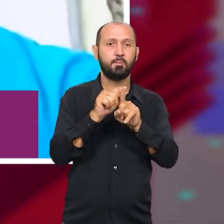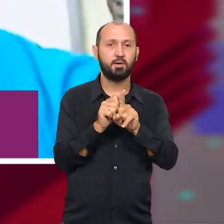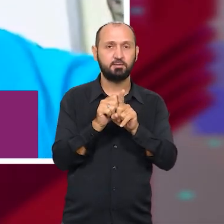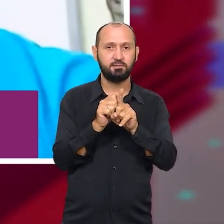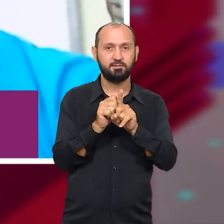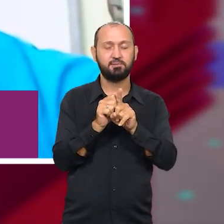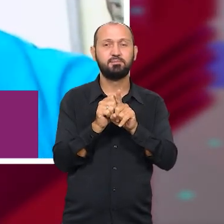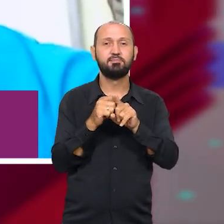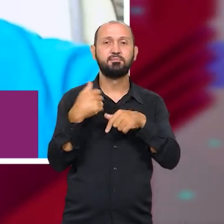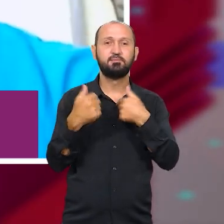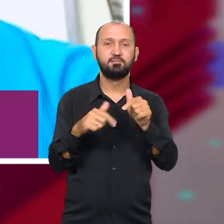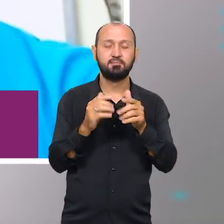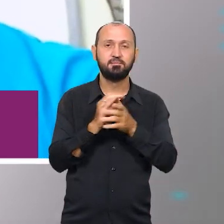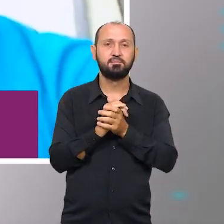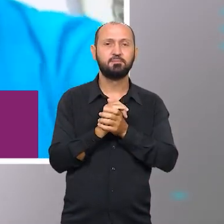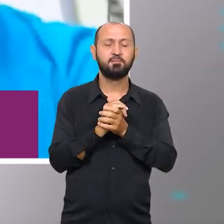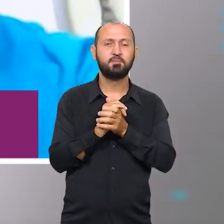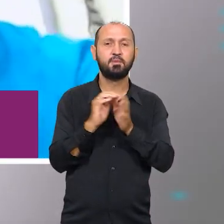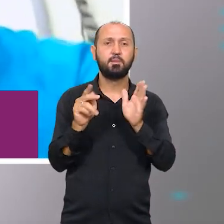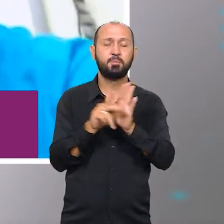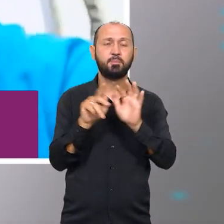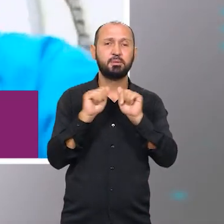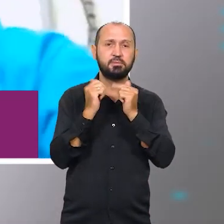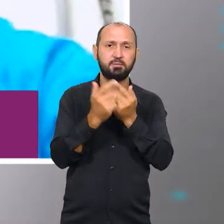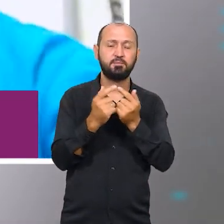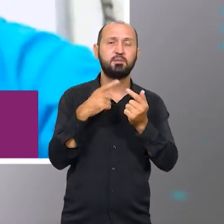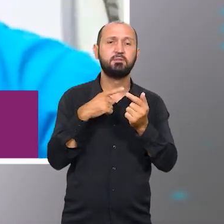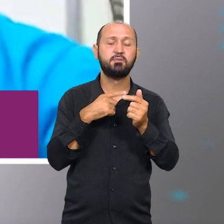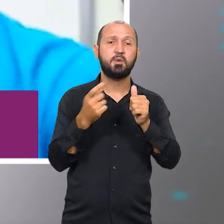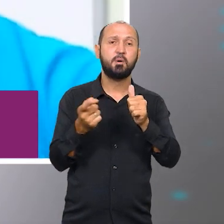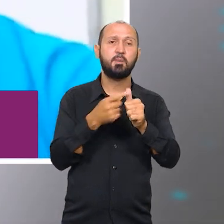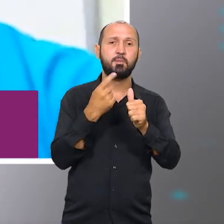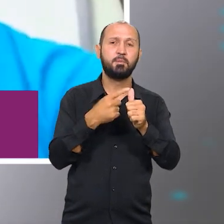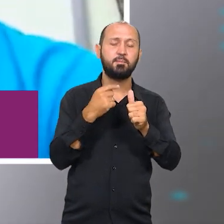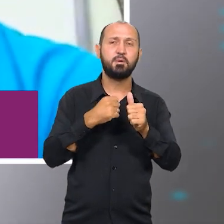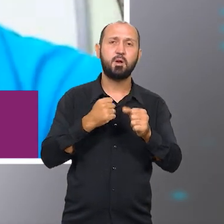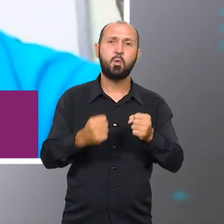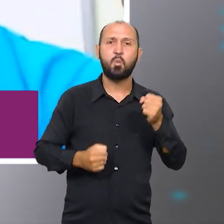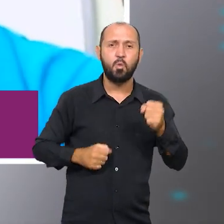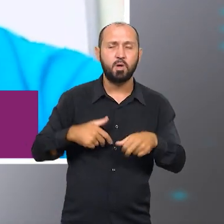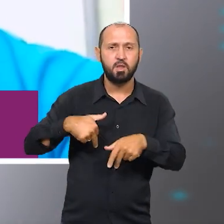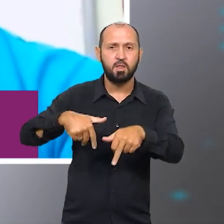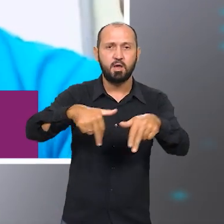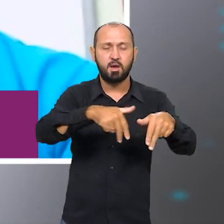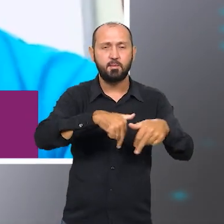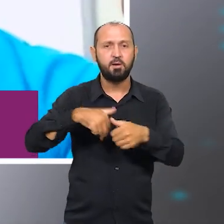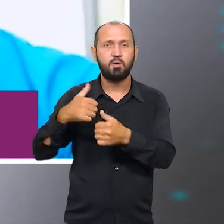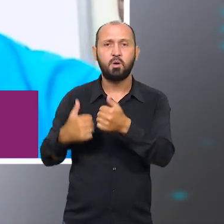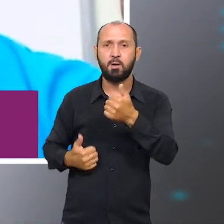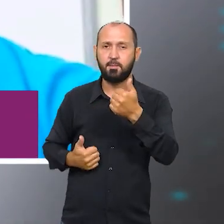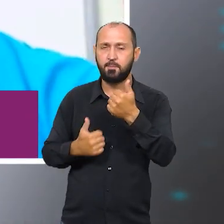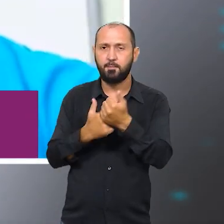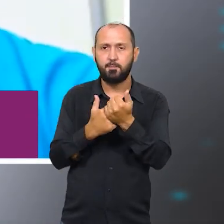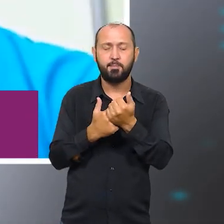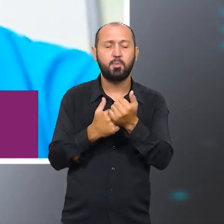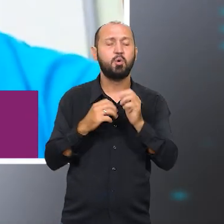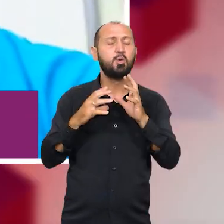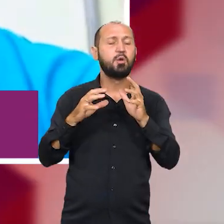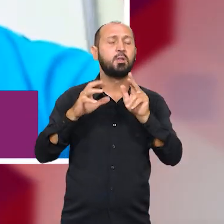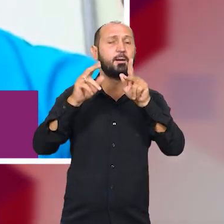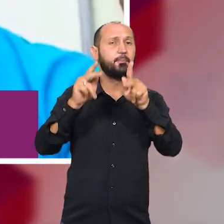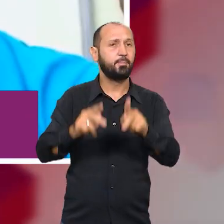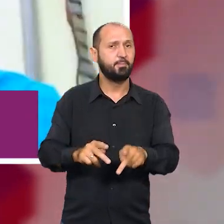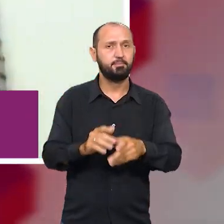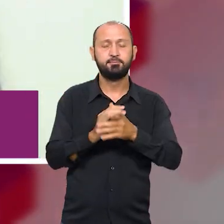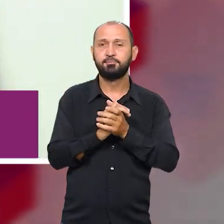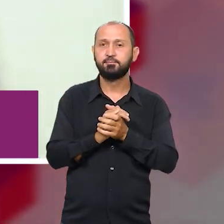várias ações, aí a própria Assembleia, tivemos uma primeira corrida e caminhada com apoio essencial de toda a população. Eu